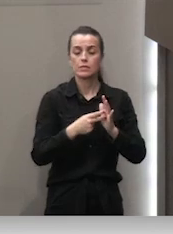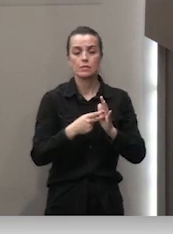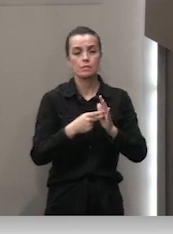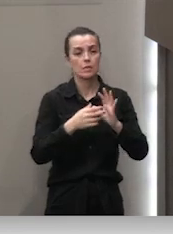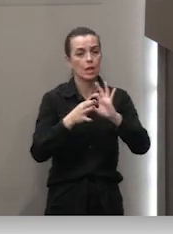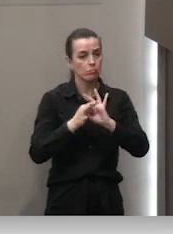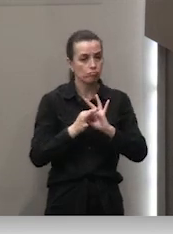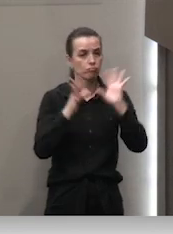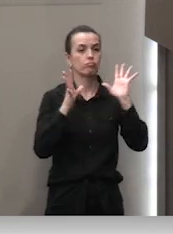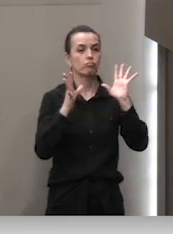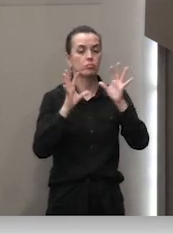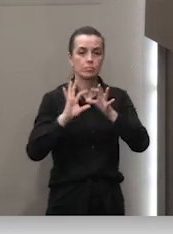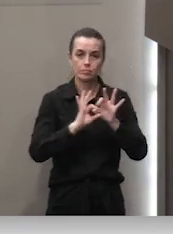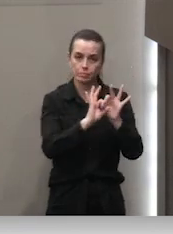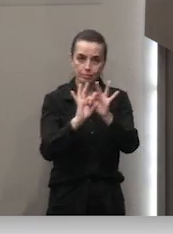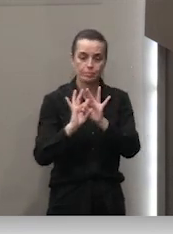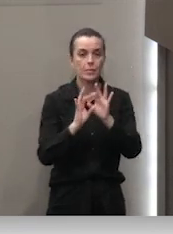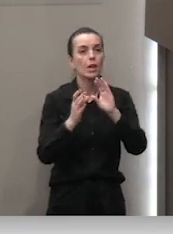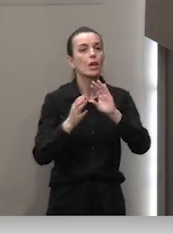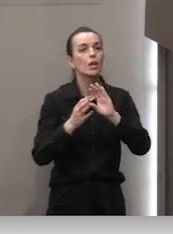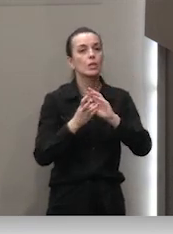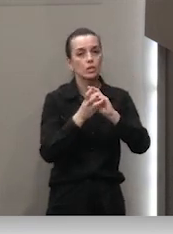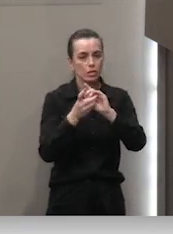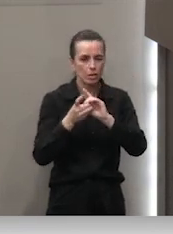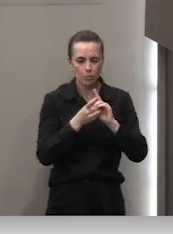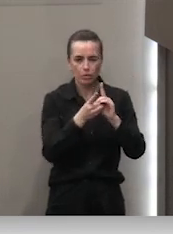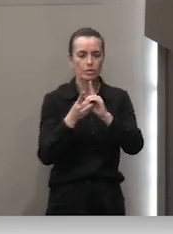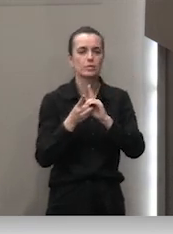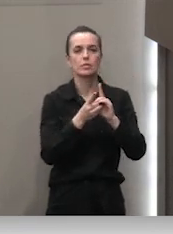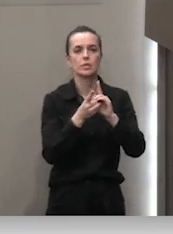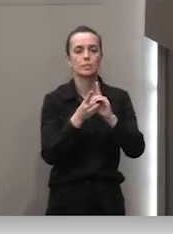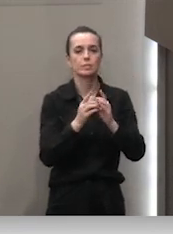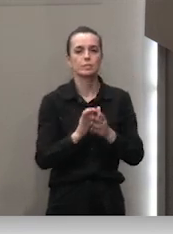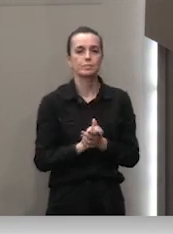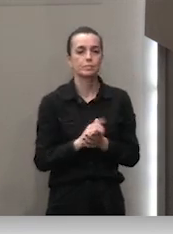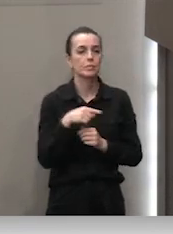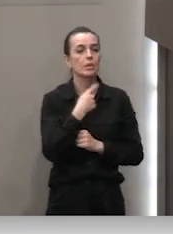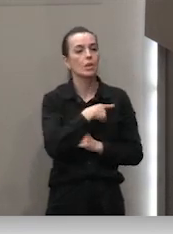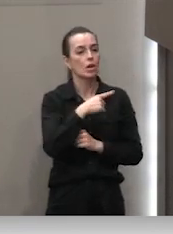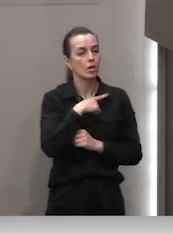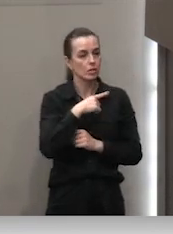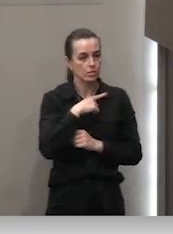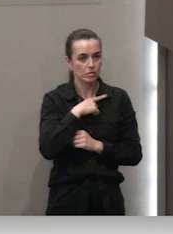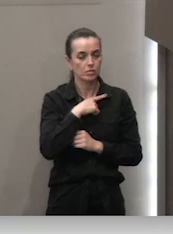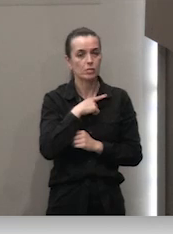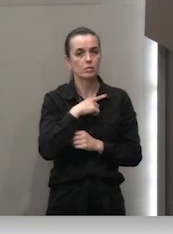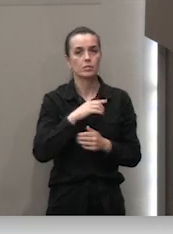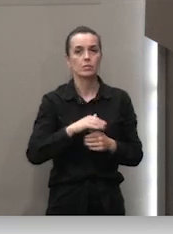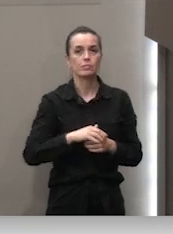da democracia, doutor Alberi, o senhor que defende sempre. Que tenhamos todos